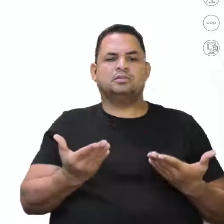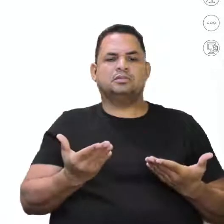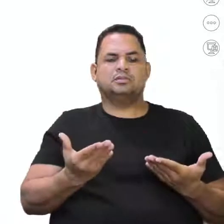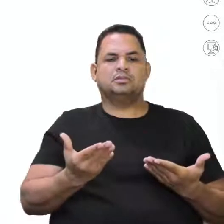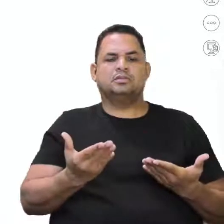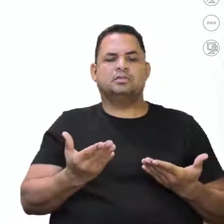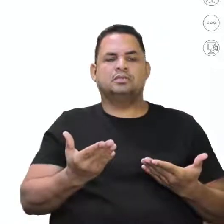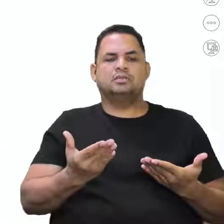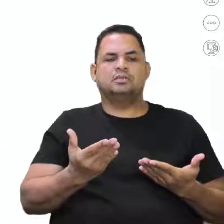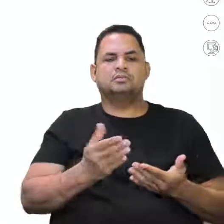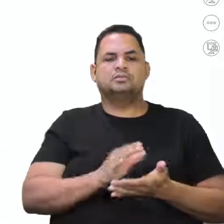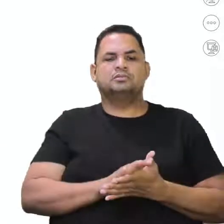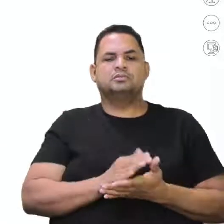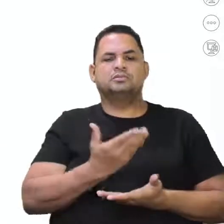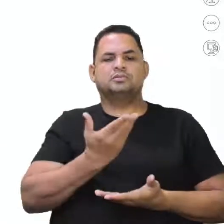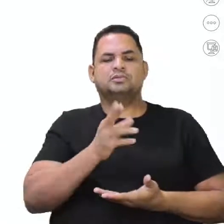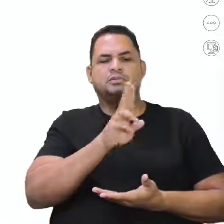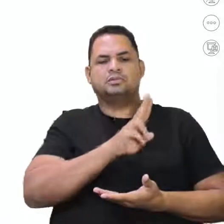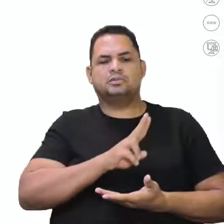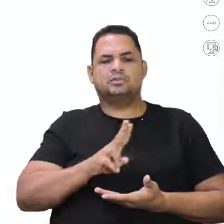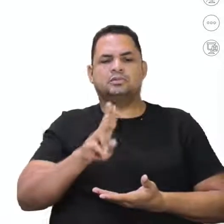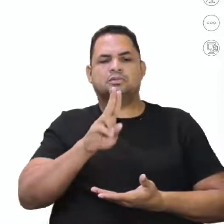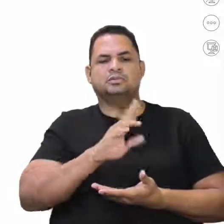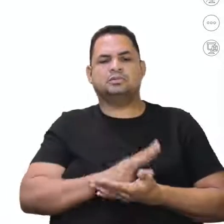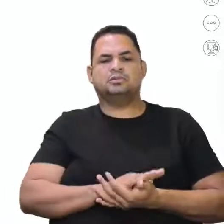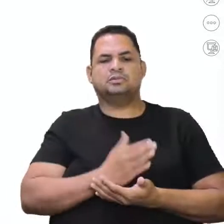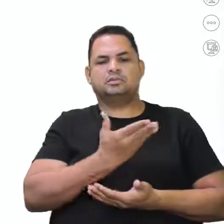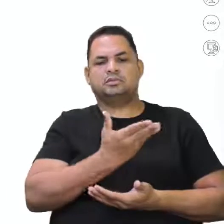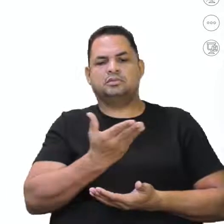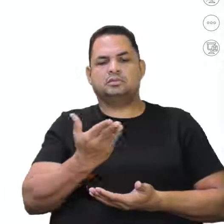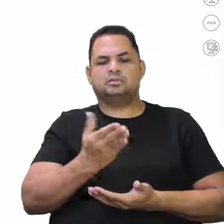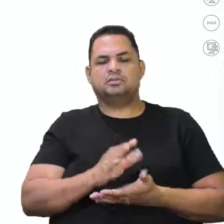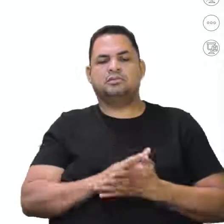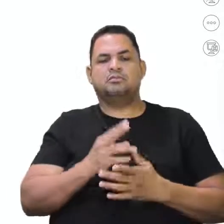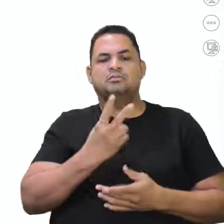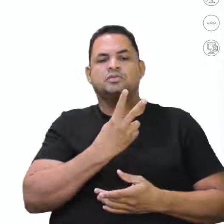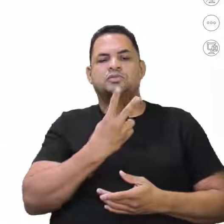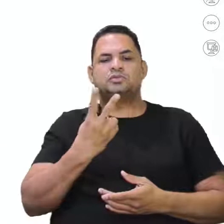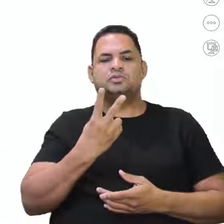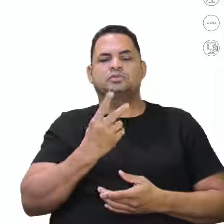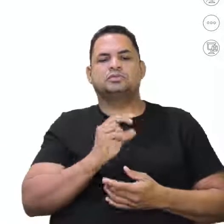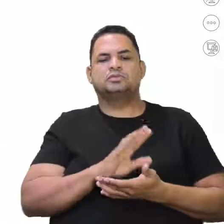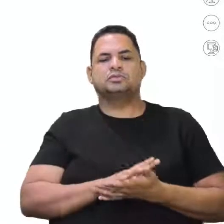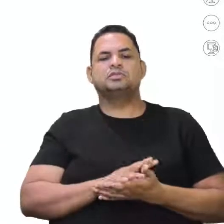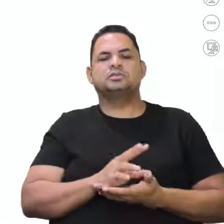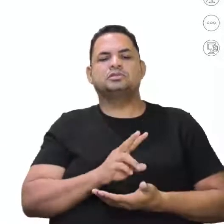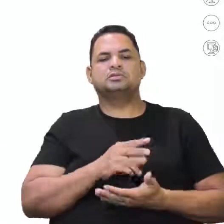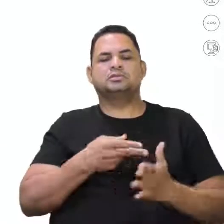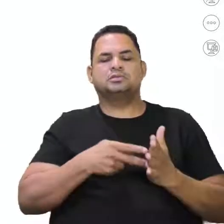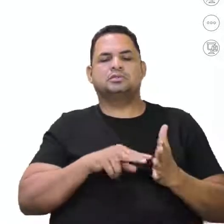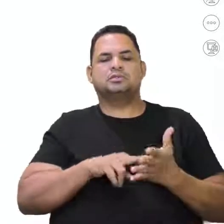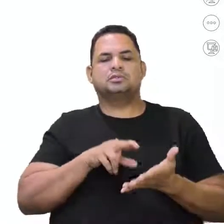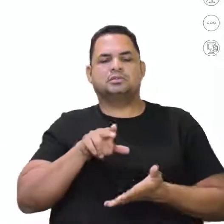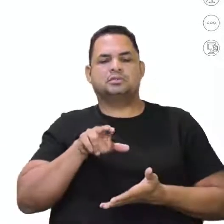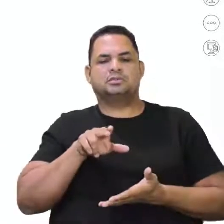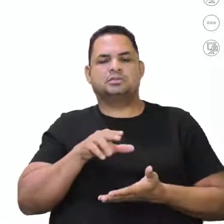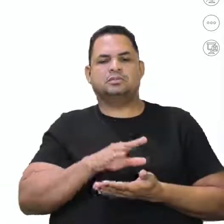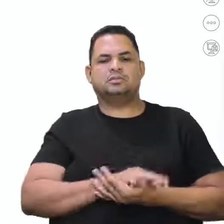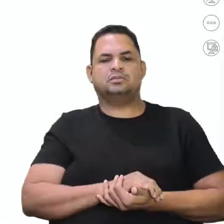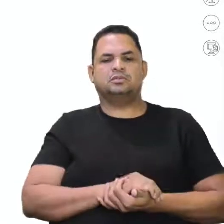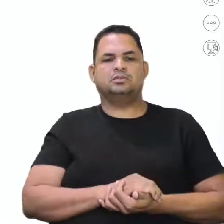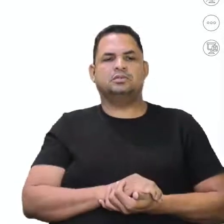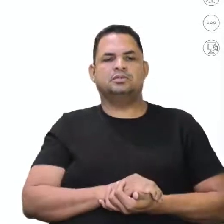se apaixona, então aqui você vai usar ou in fact ou actually, porque os dois têm o mesmo significado. Alright?